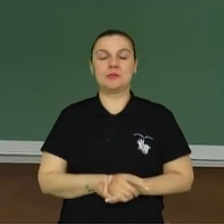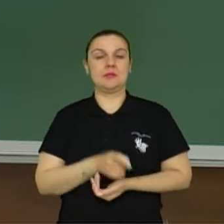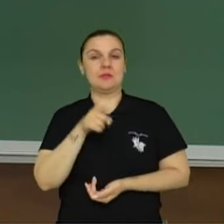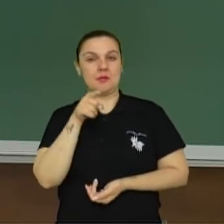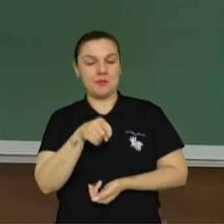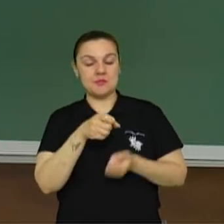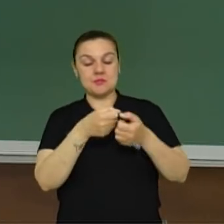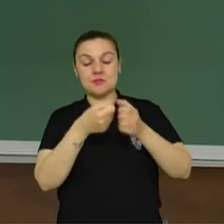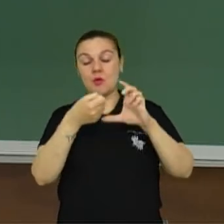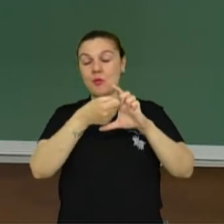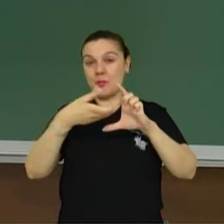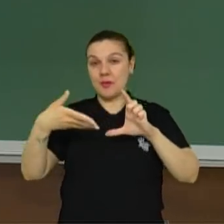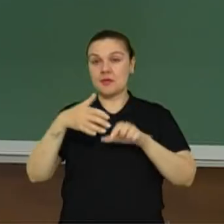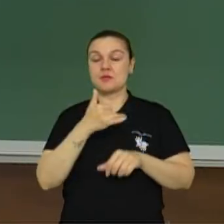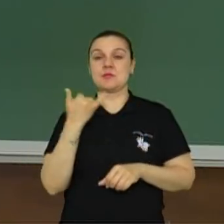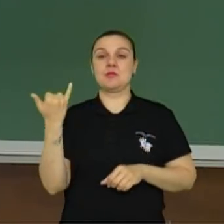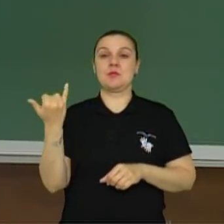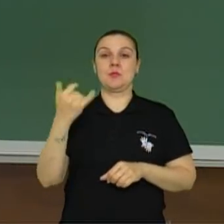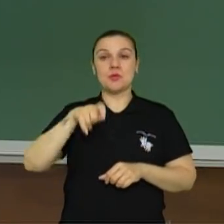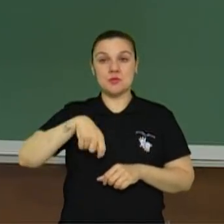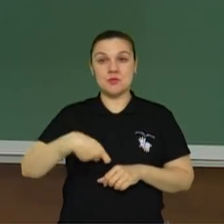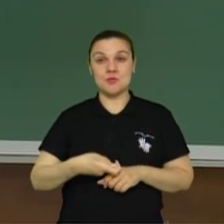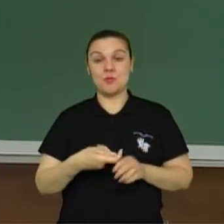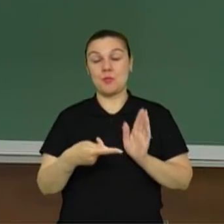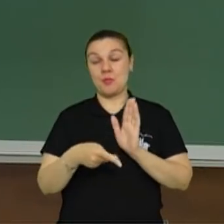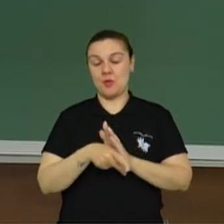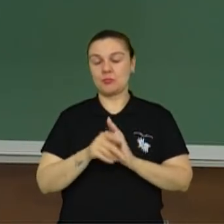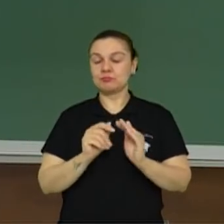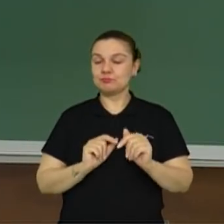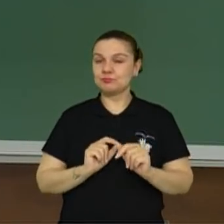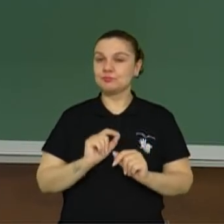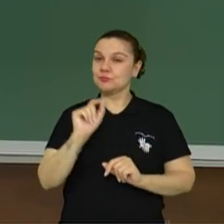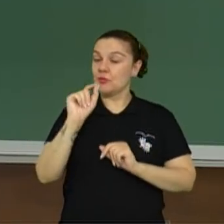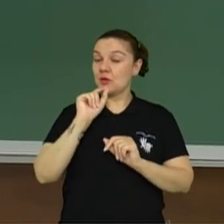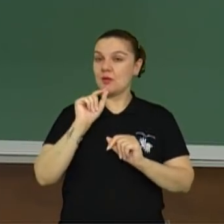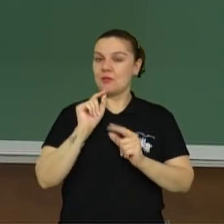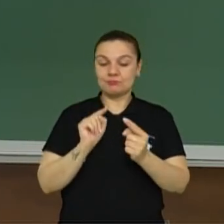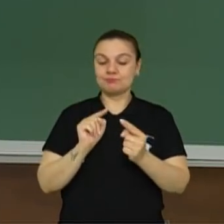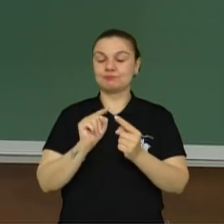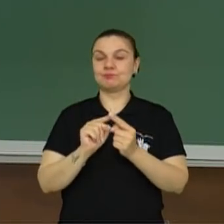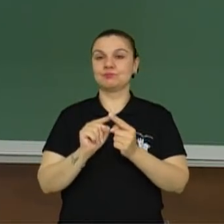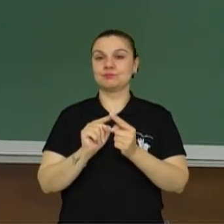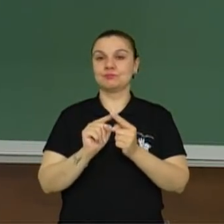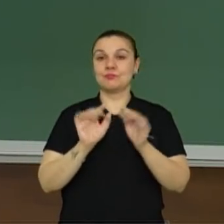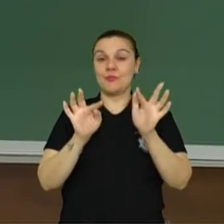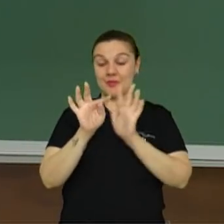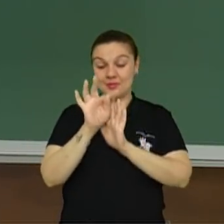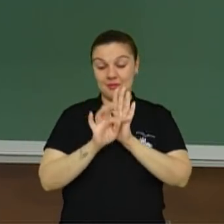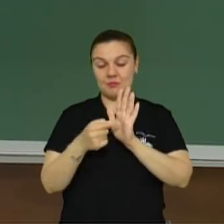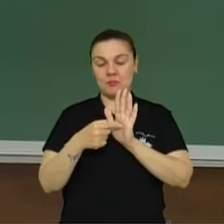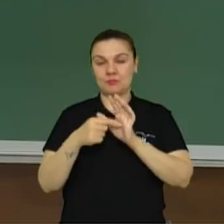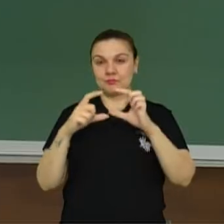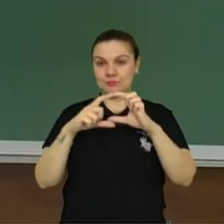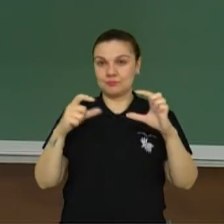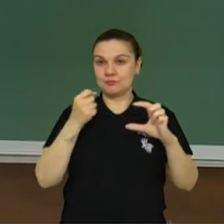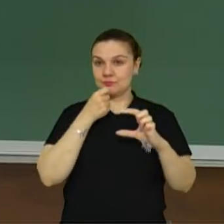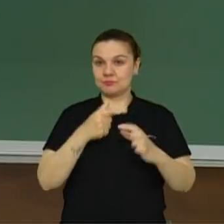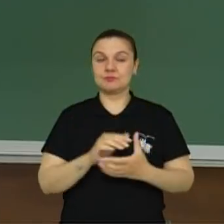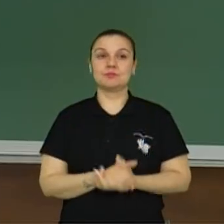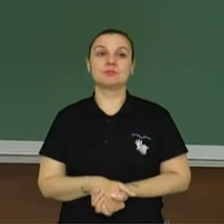essa é uma característica muito importante em relação à finalidade do nosso gênero textual tirinha.